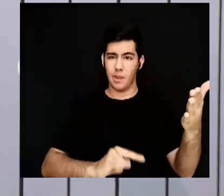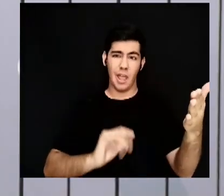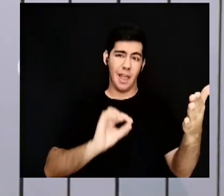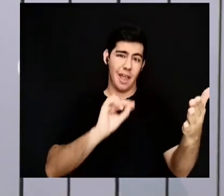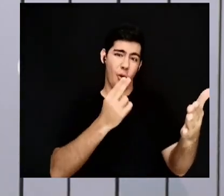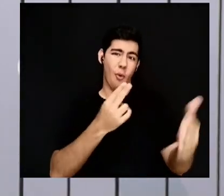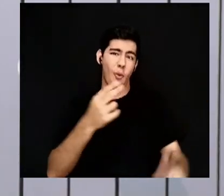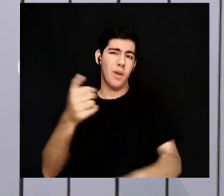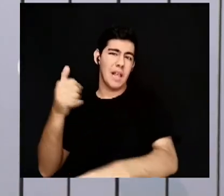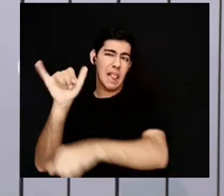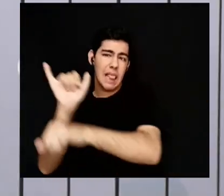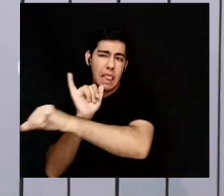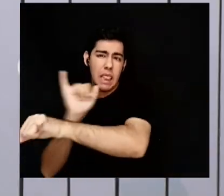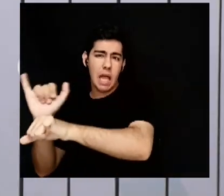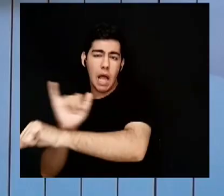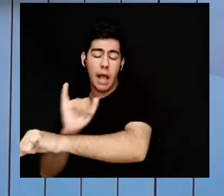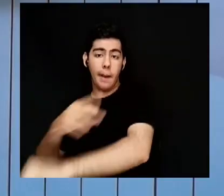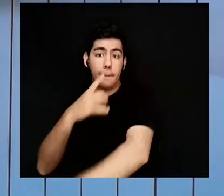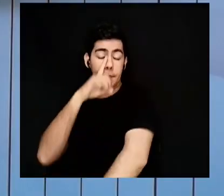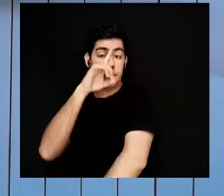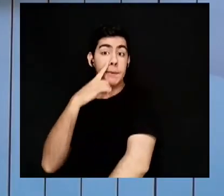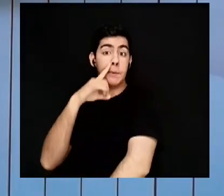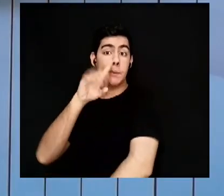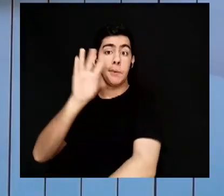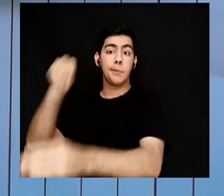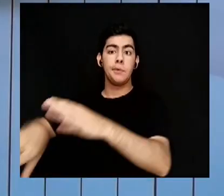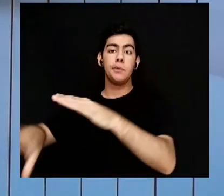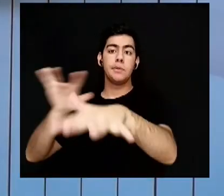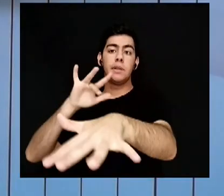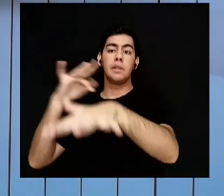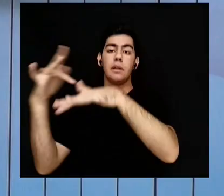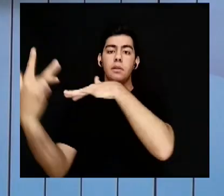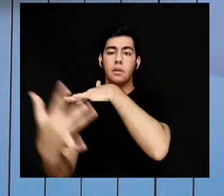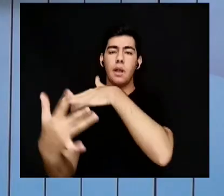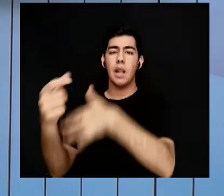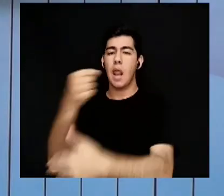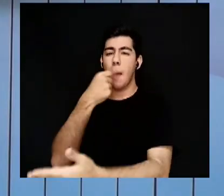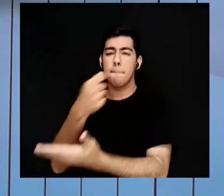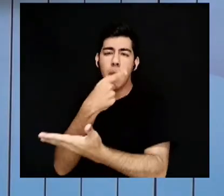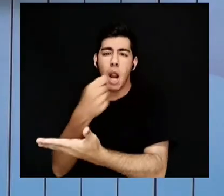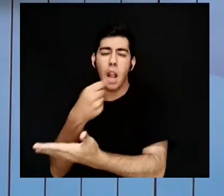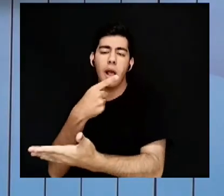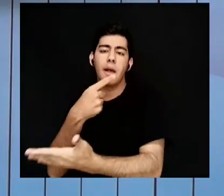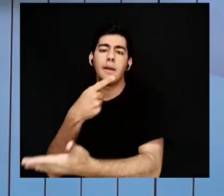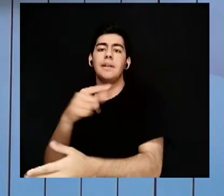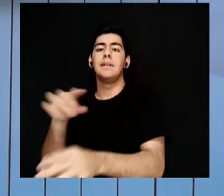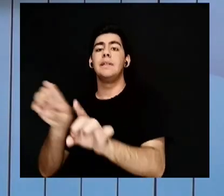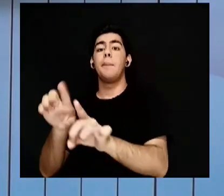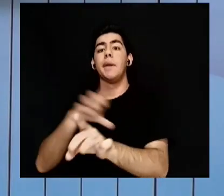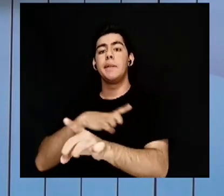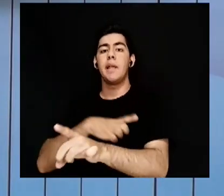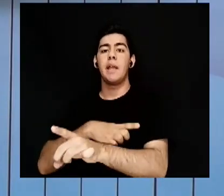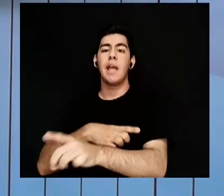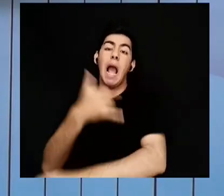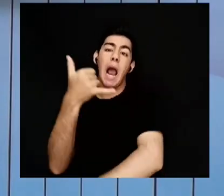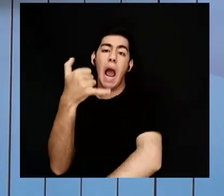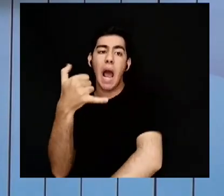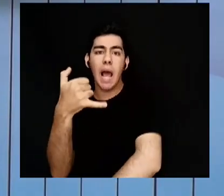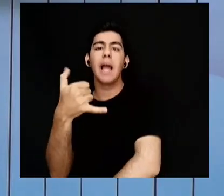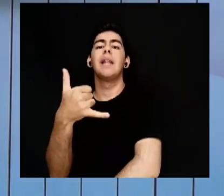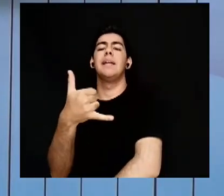toda a internet, né? A gente fala das canetas emagrecedoras hoje porque as pessoas